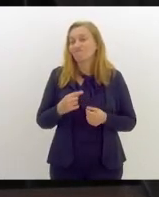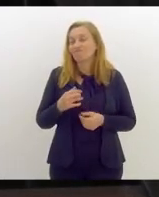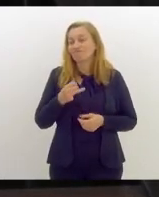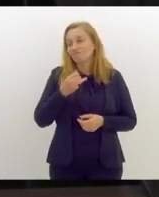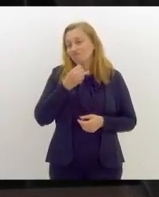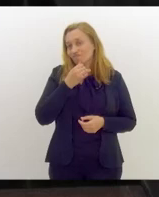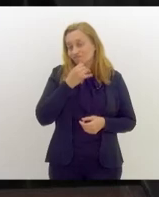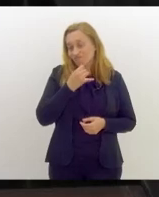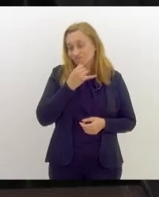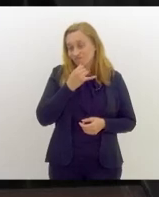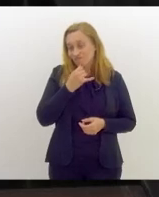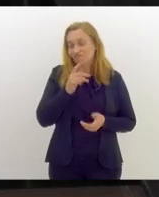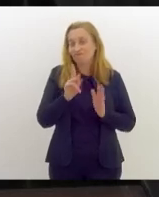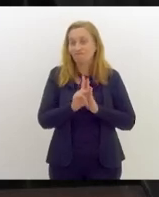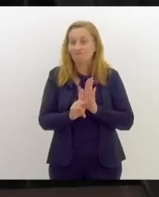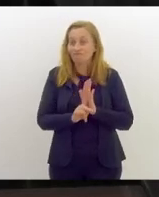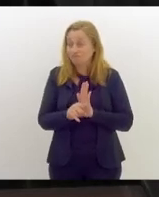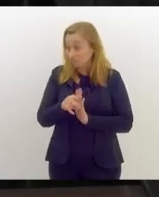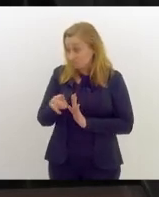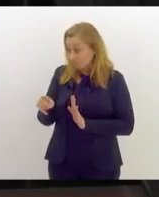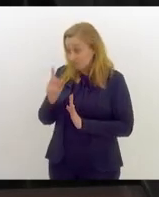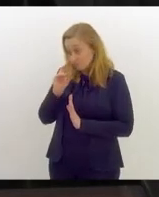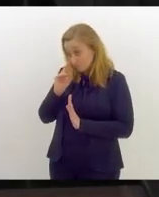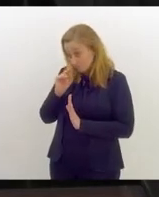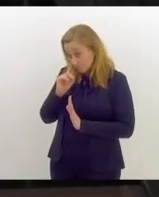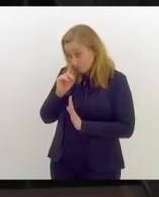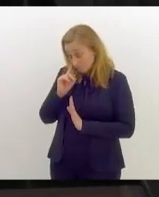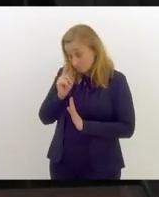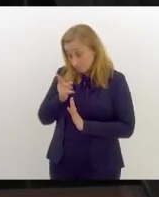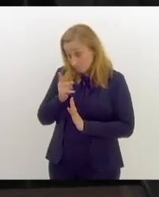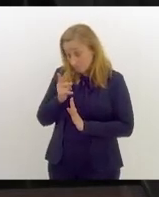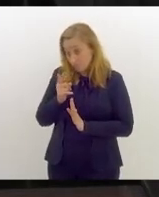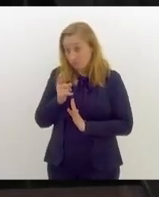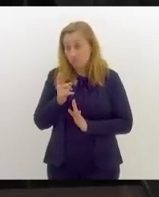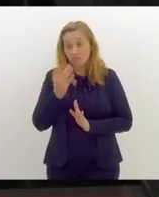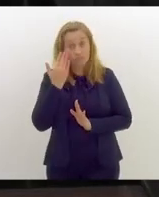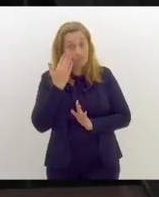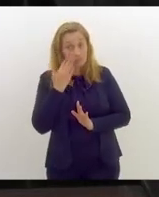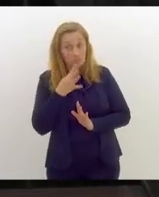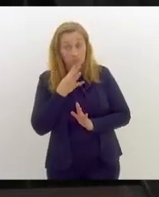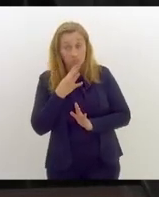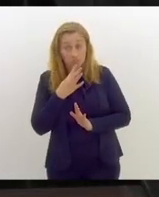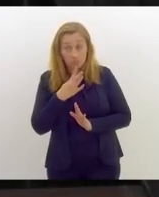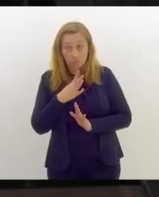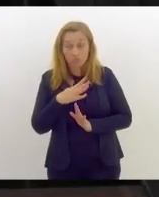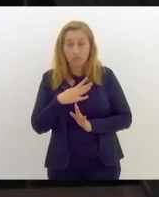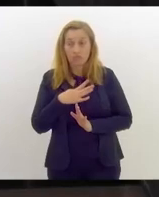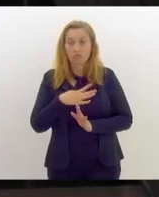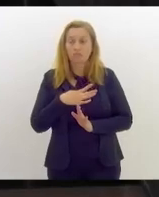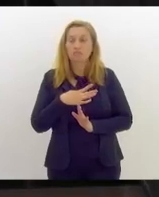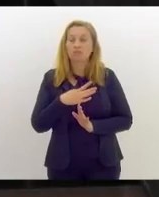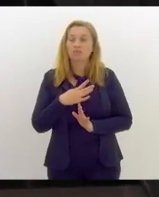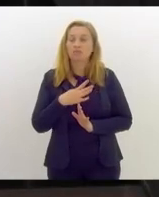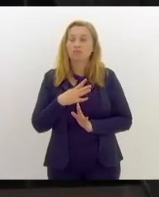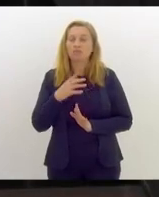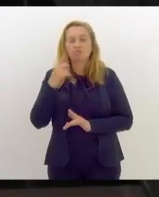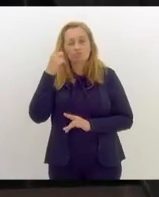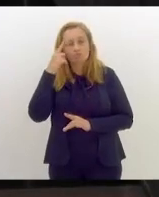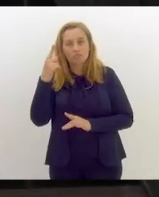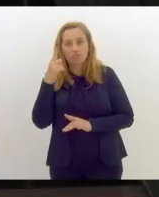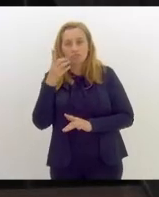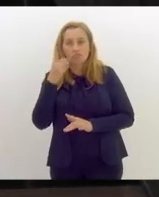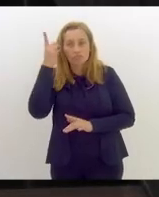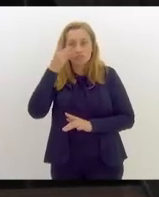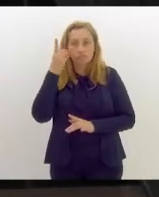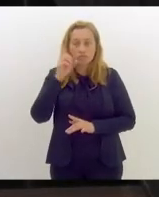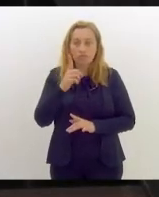os seus que vão conviver comigo aqui vão conhecer esse lado meu é quando eu tenho uma ideia enquanto o deputado e não